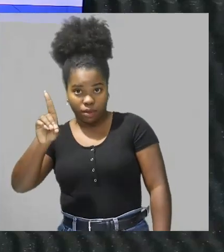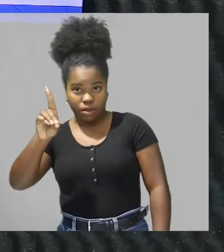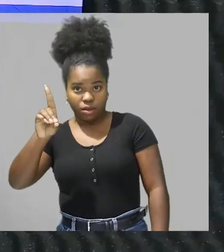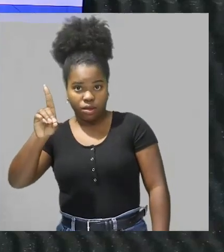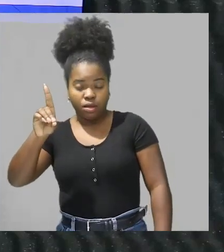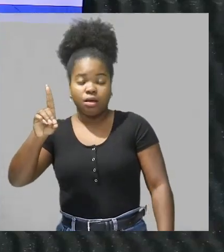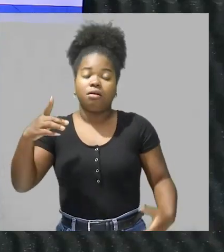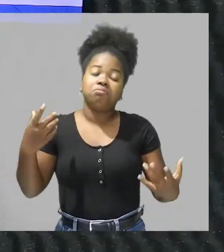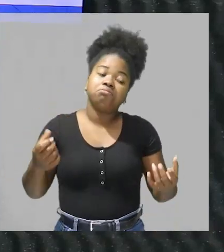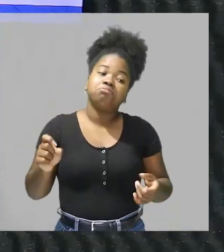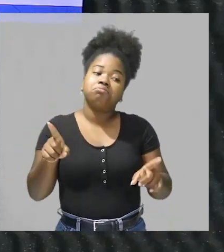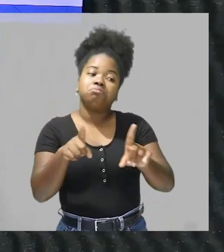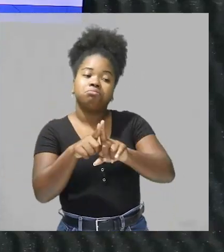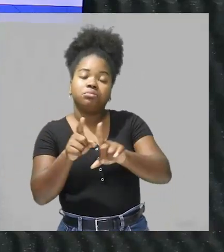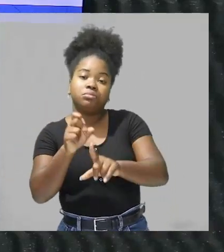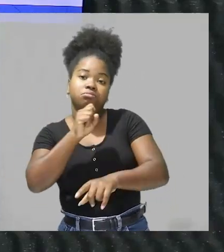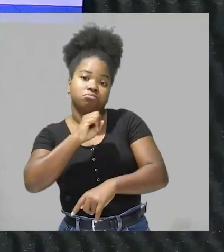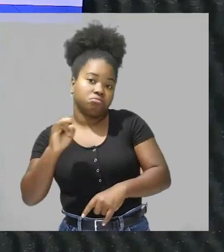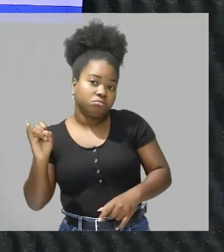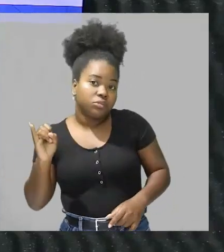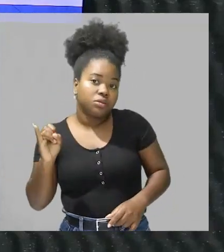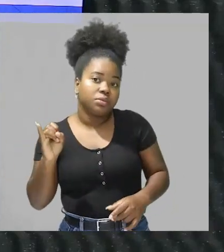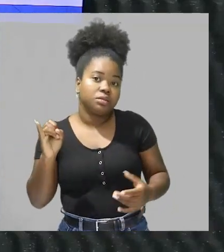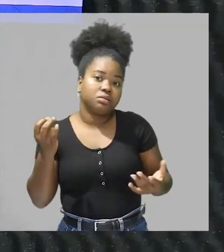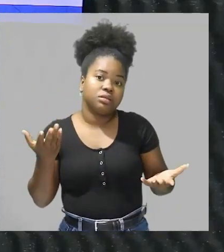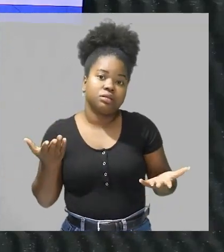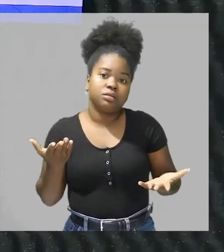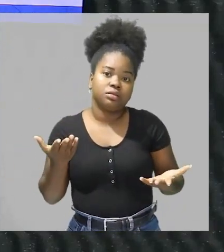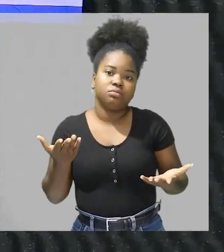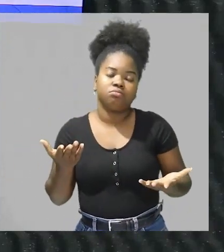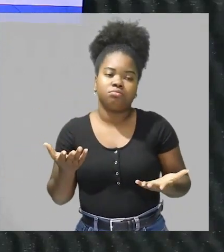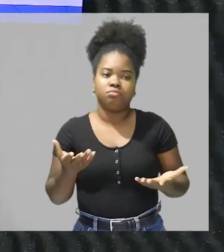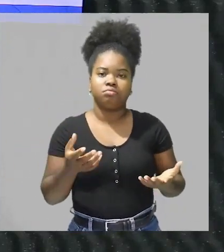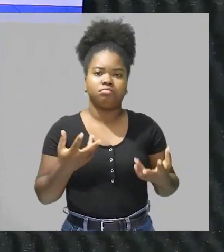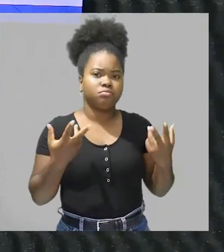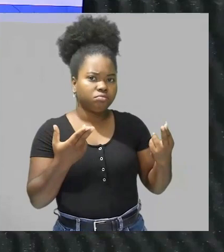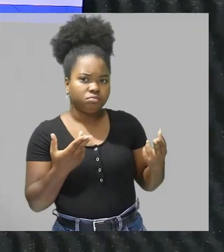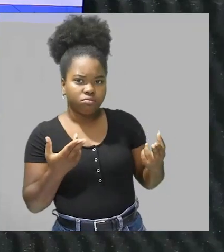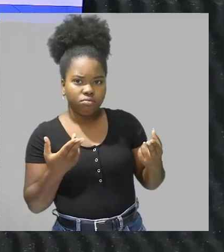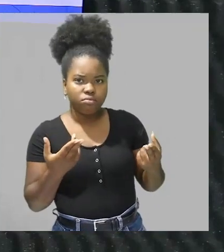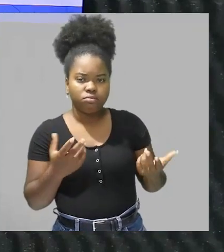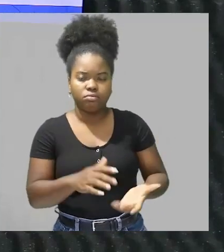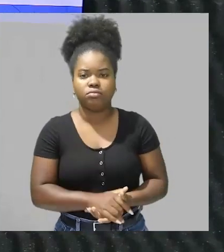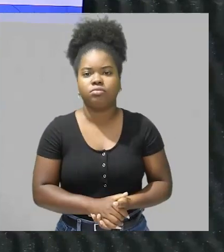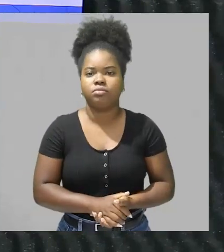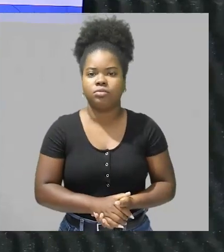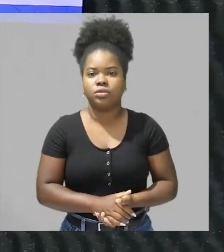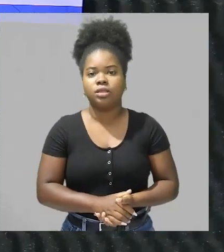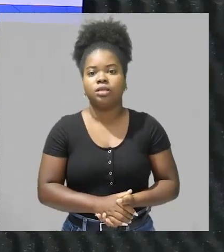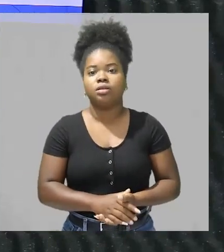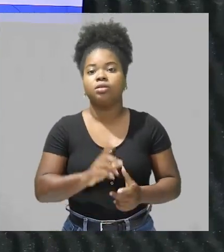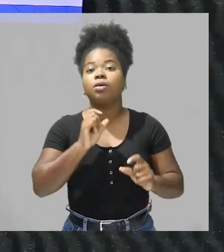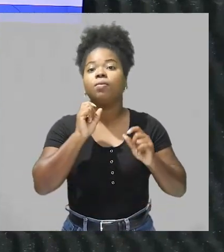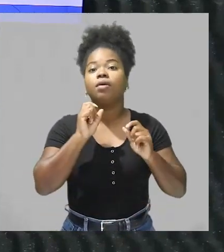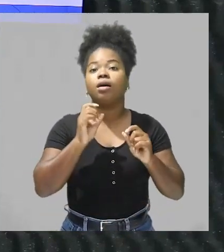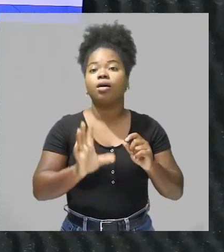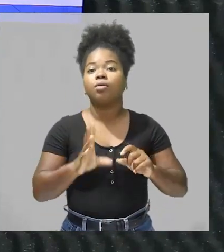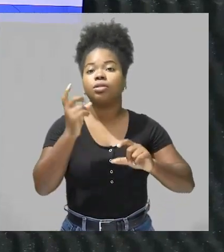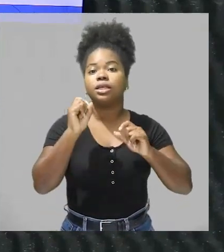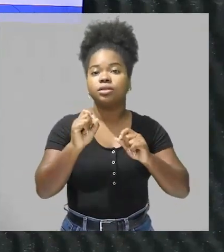a se eles não forem missíveis Então vai acontecer normalmente a separação